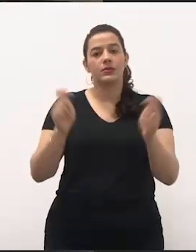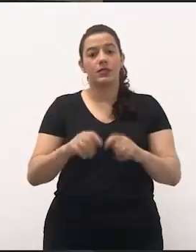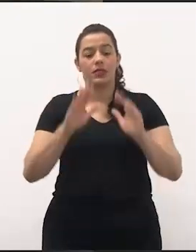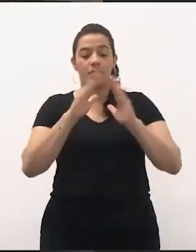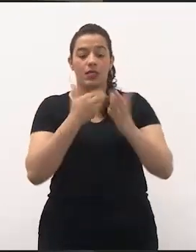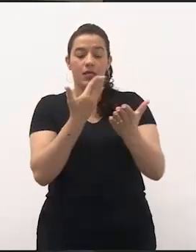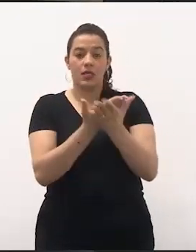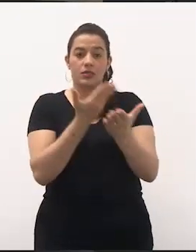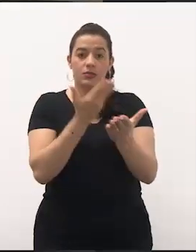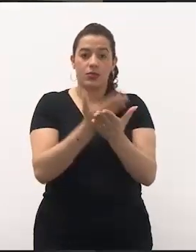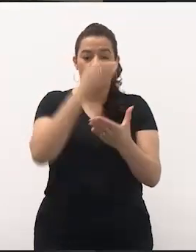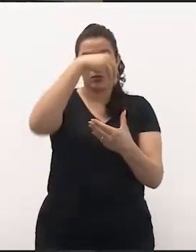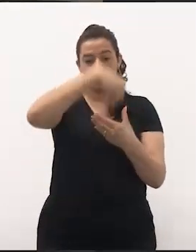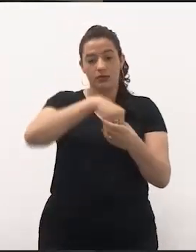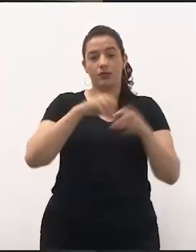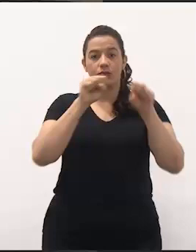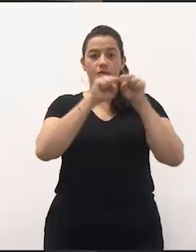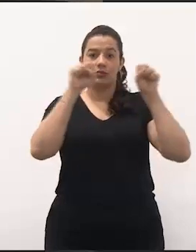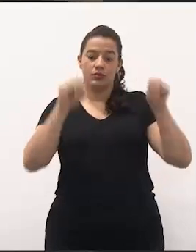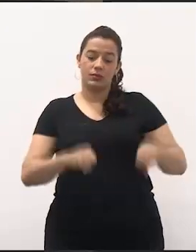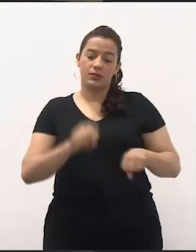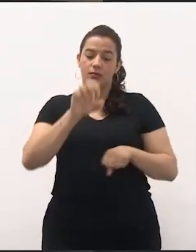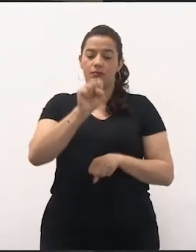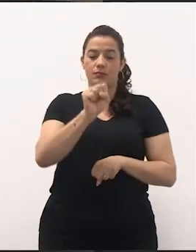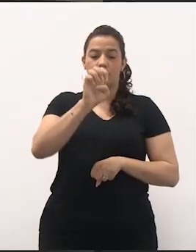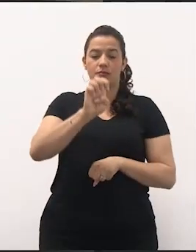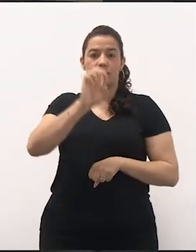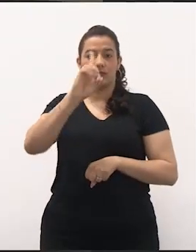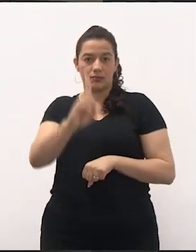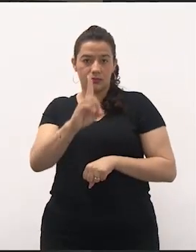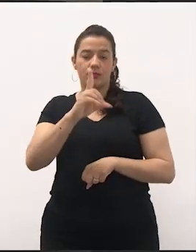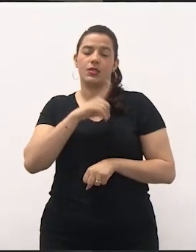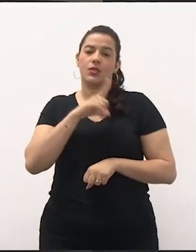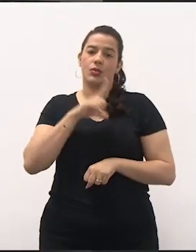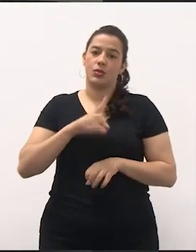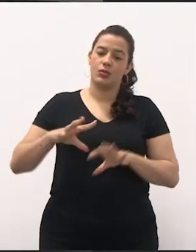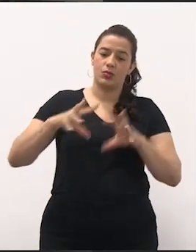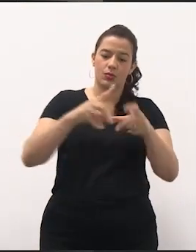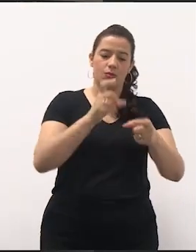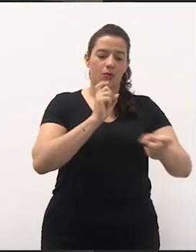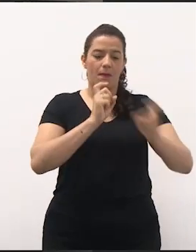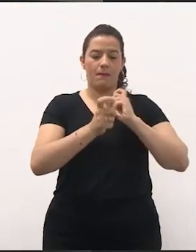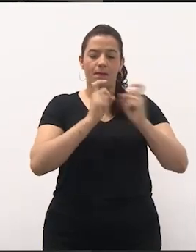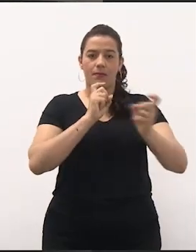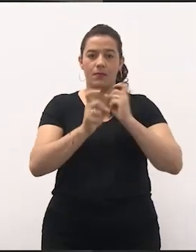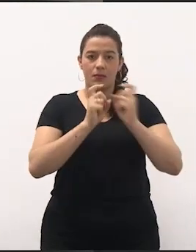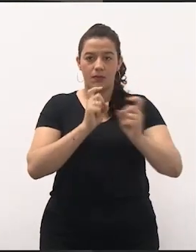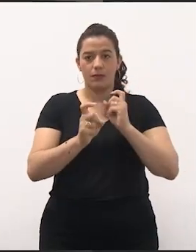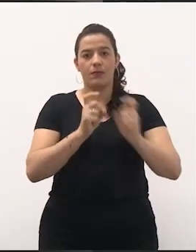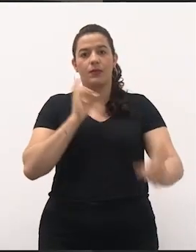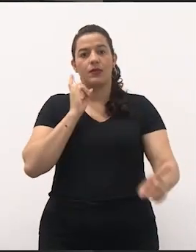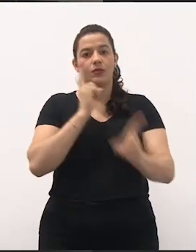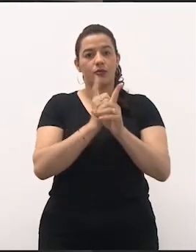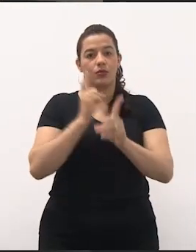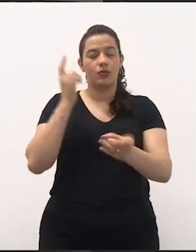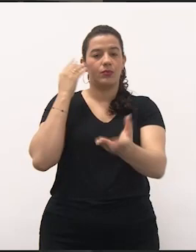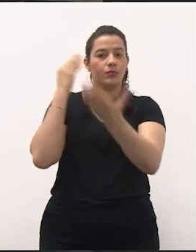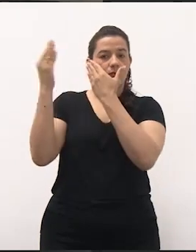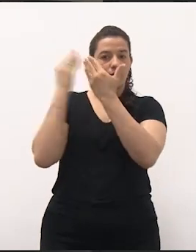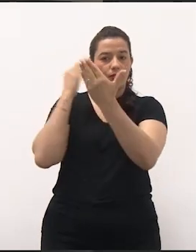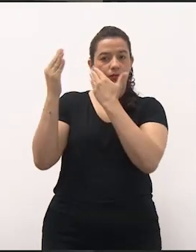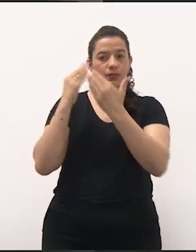registra dentro do sistema SED um momento de reunião, um encontro com um